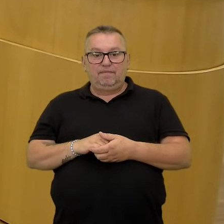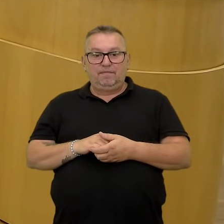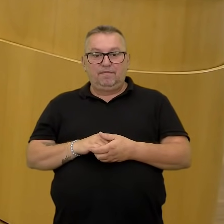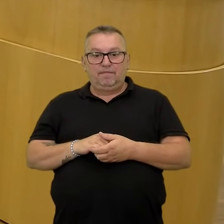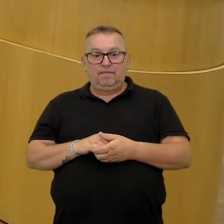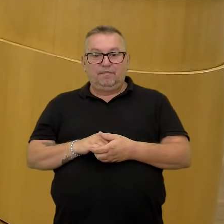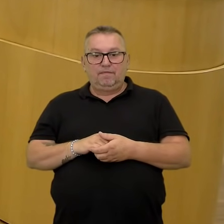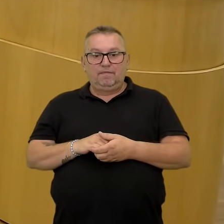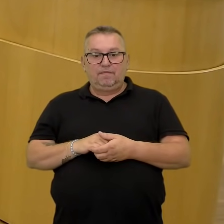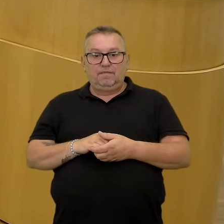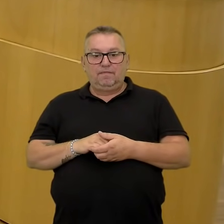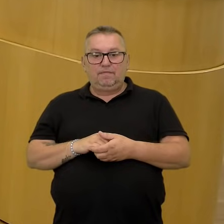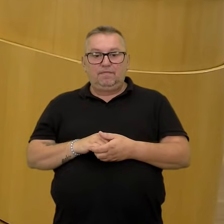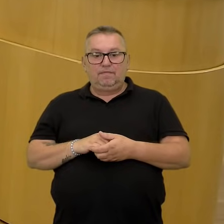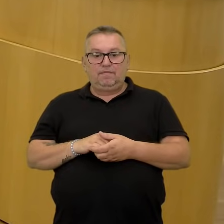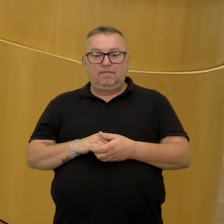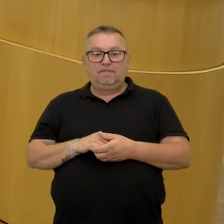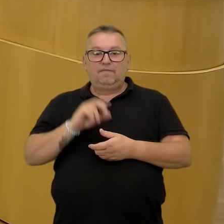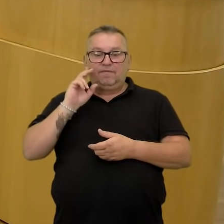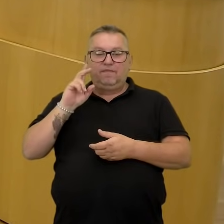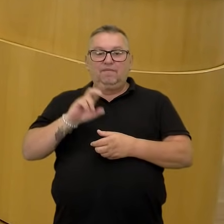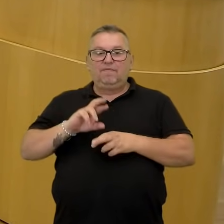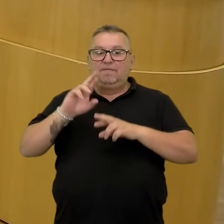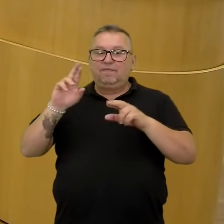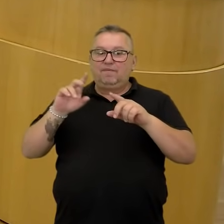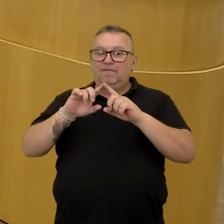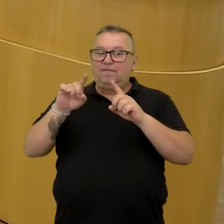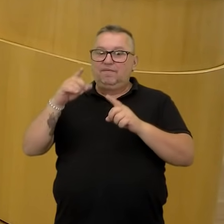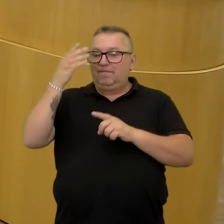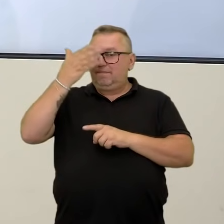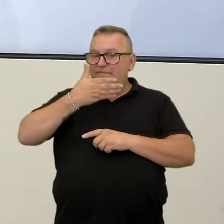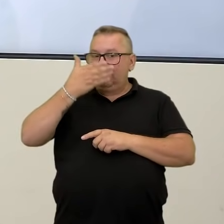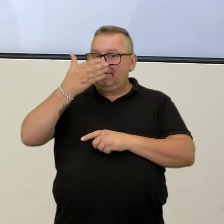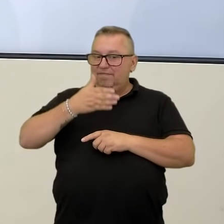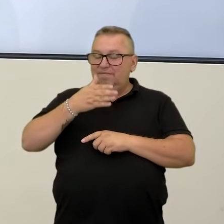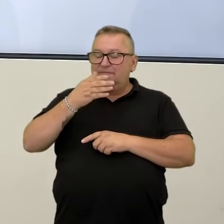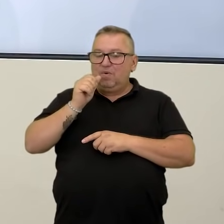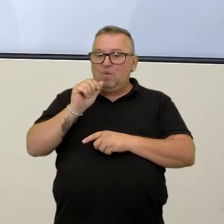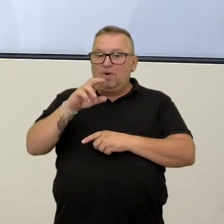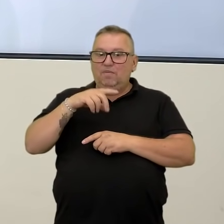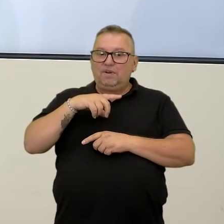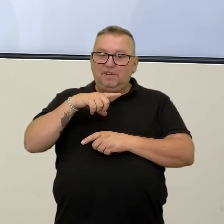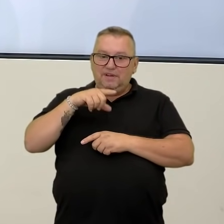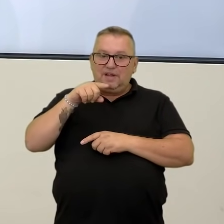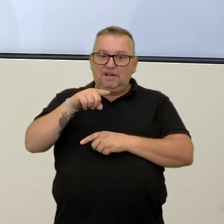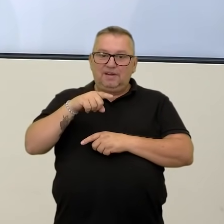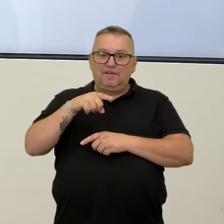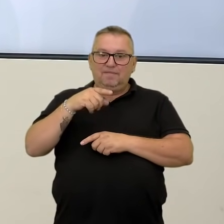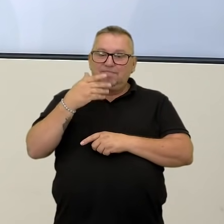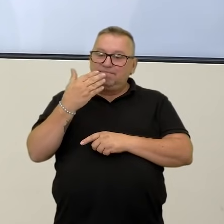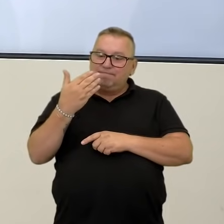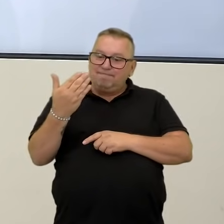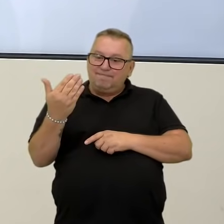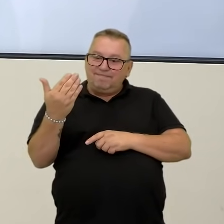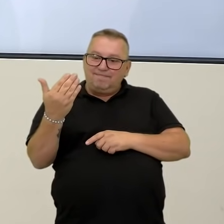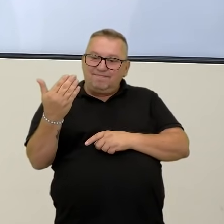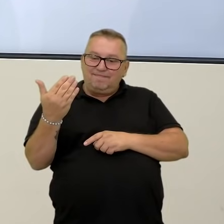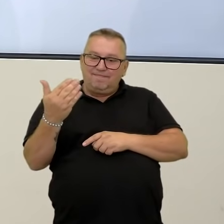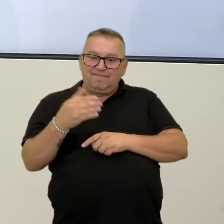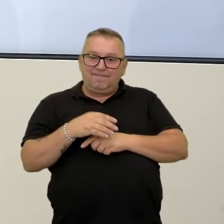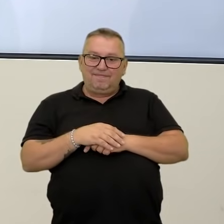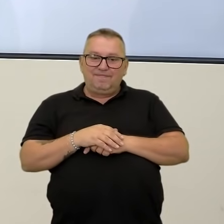ó tu viu a diferença então você não tá vendo a coluna de ar mas ela está aqui na sua frente